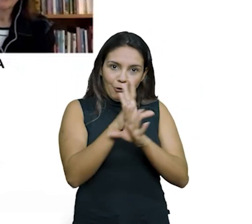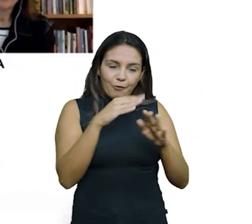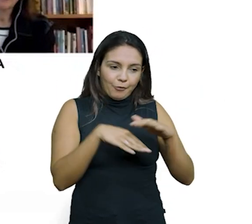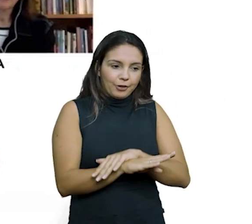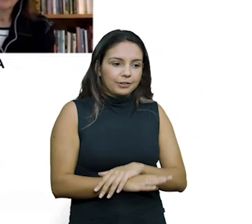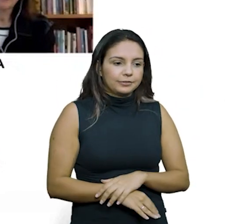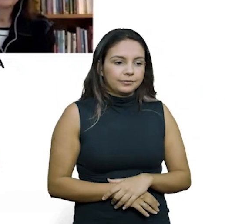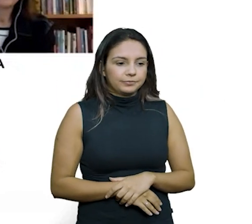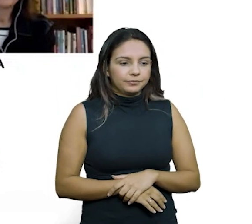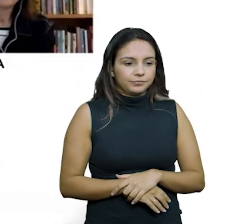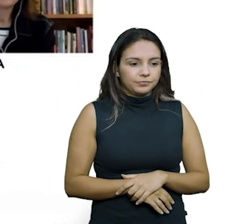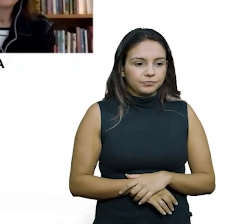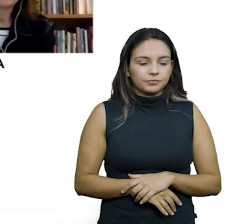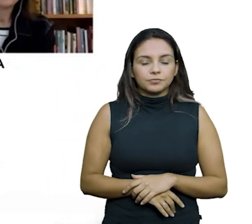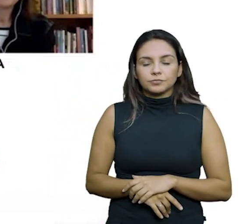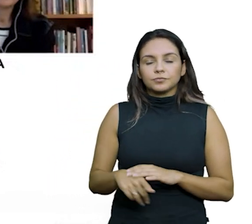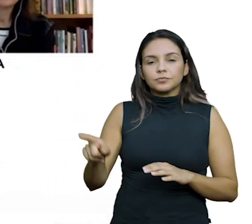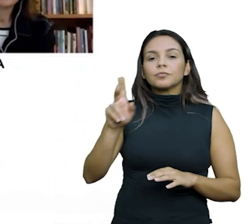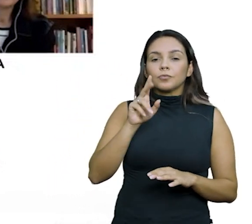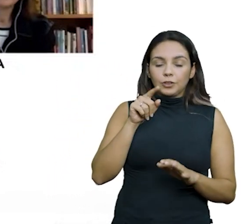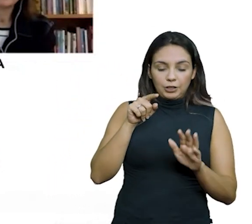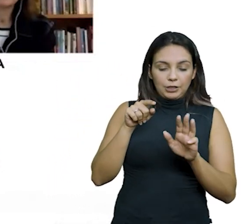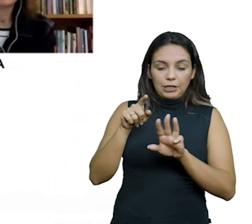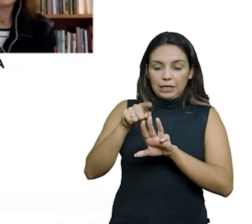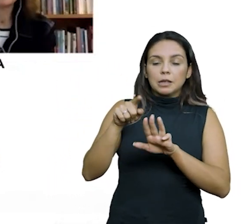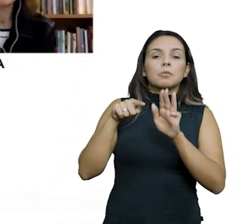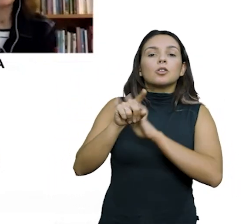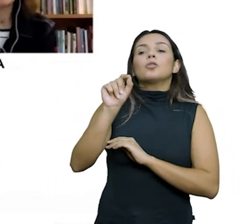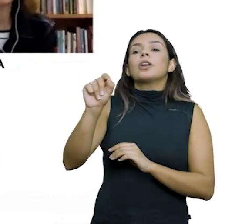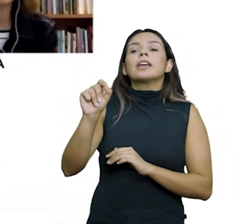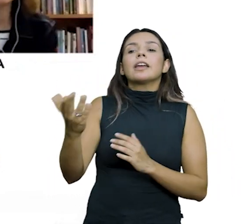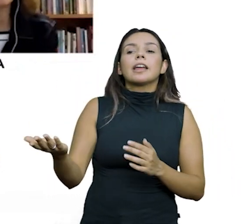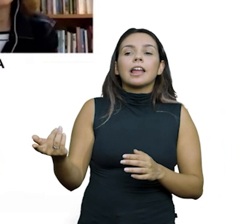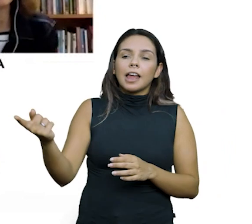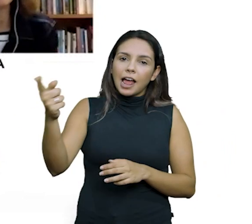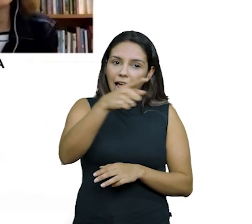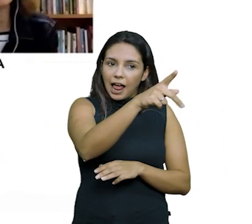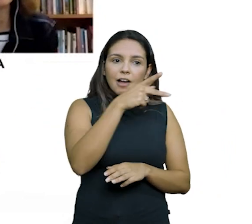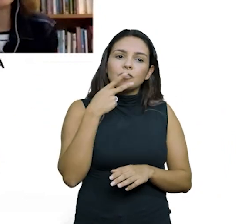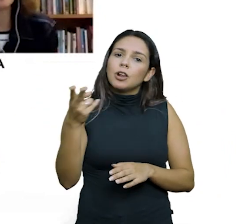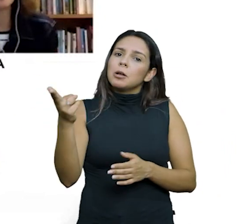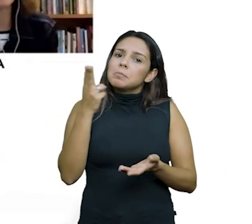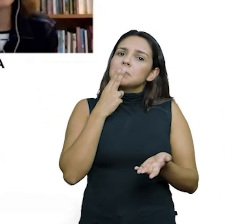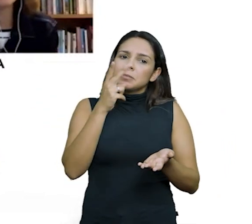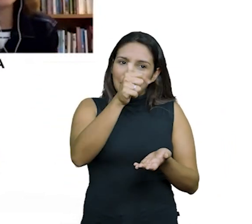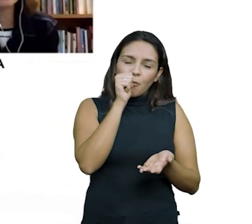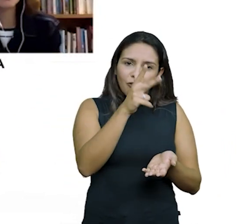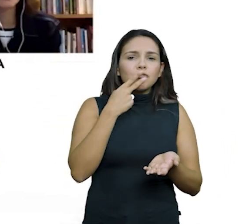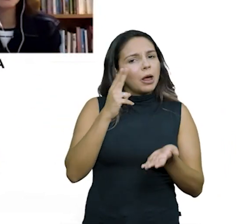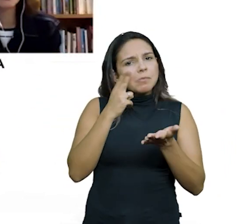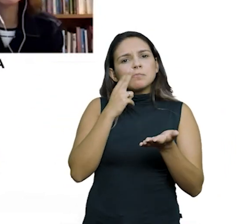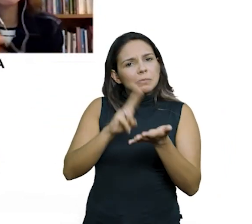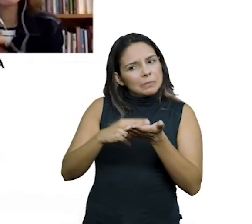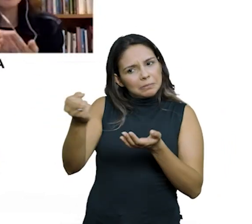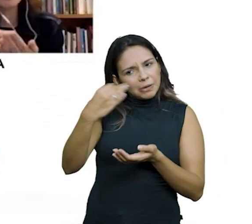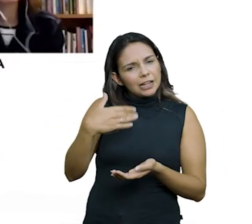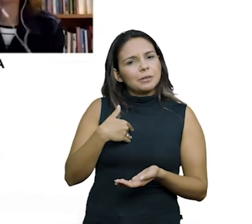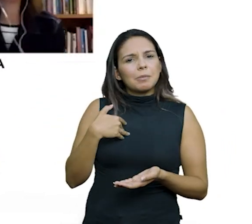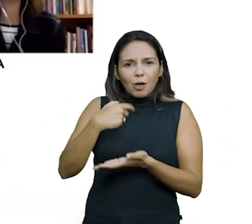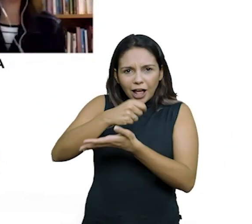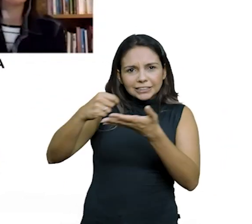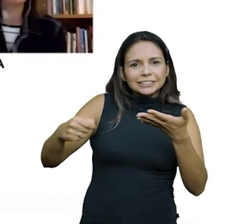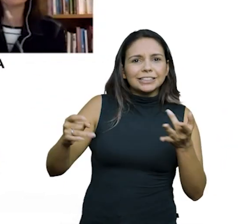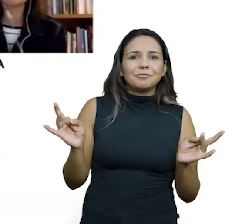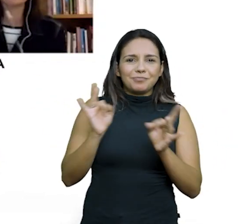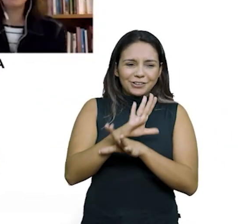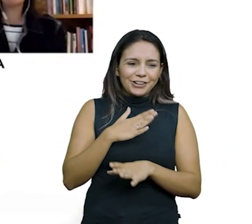hora. Mas o que Estou é? trabalhando Conta pra desde o ano gente aí. passado. Ou é segredo Oi? Manda um para indevassável? mim, Rafael. Eu Manda mando um com o maior desses para mim, prazer. eu assino. Porque